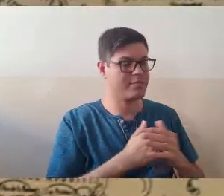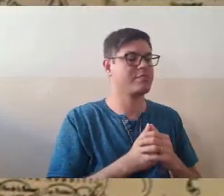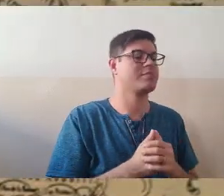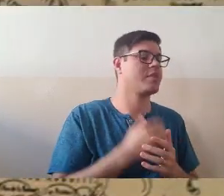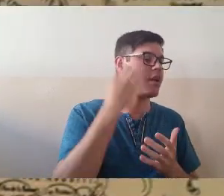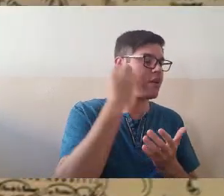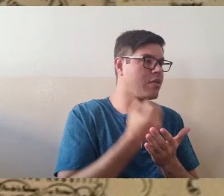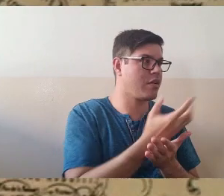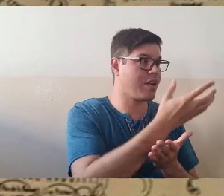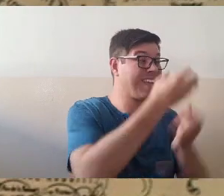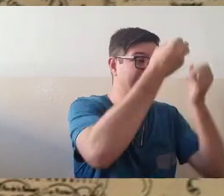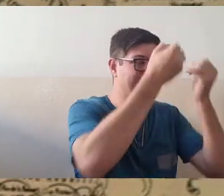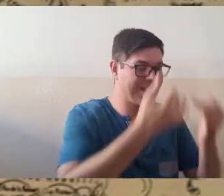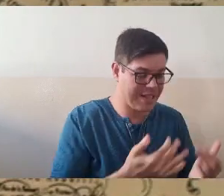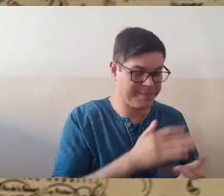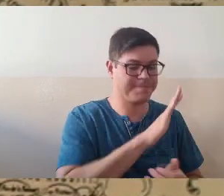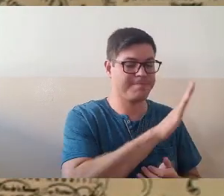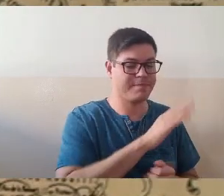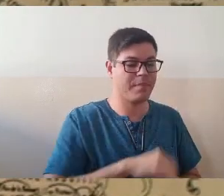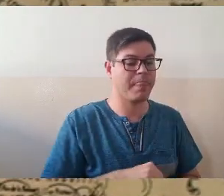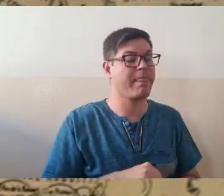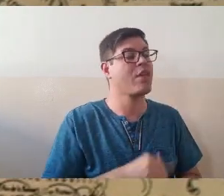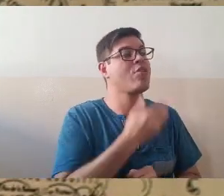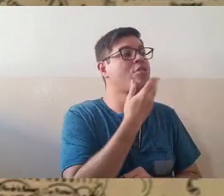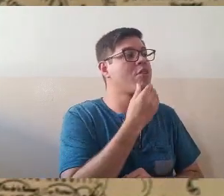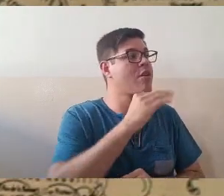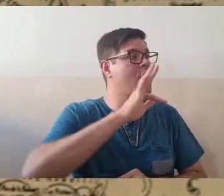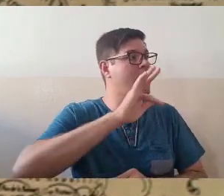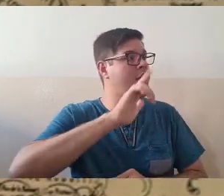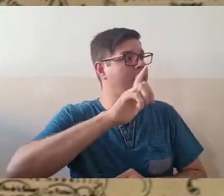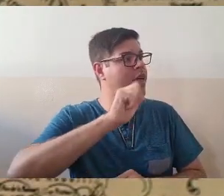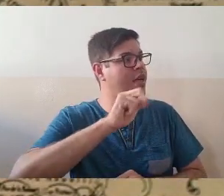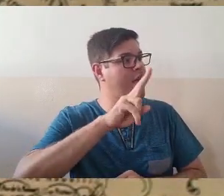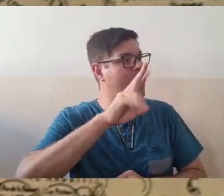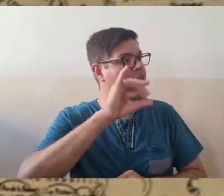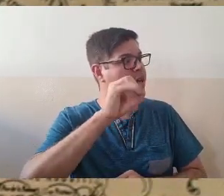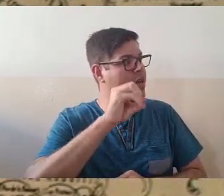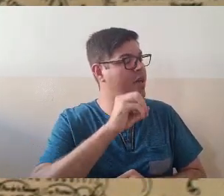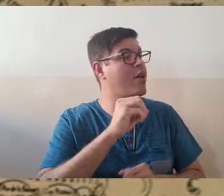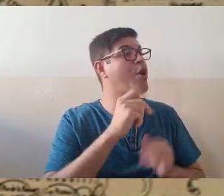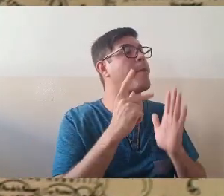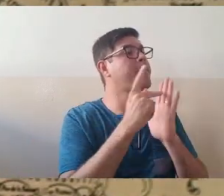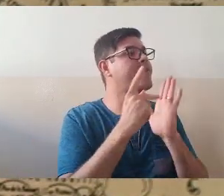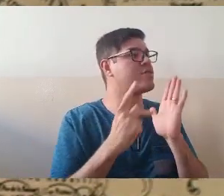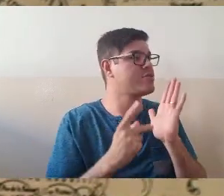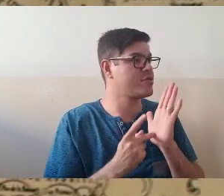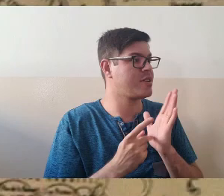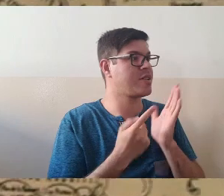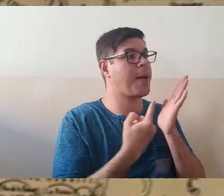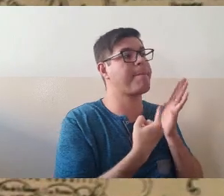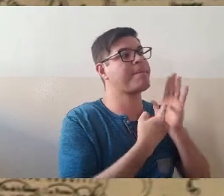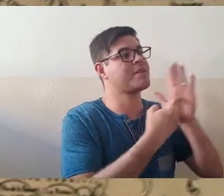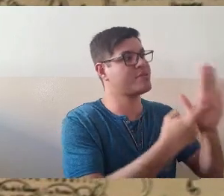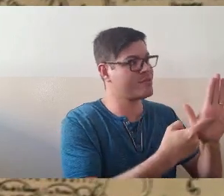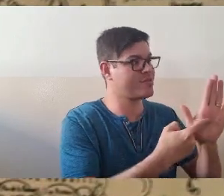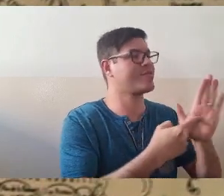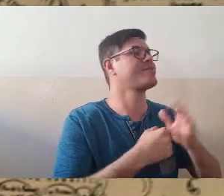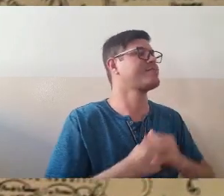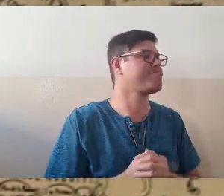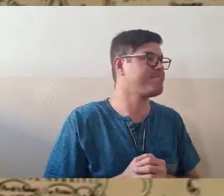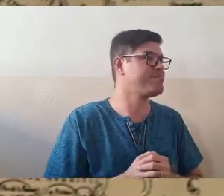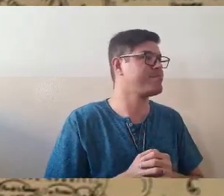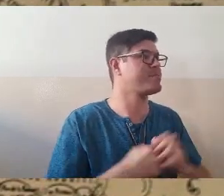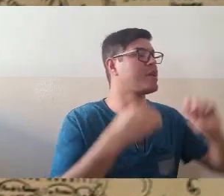podcast. O Flávio, ele apresentou um projeto maravilhoso. É o professor que toca violino. Isso, o Flávio